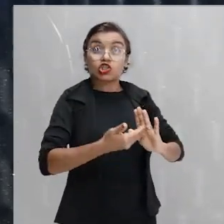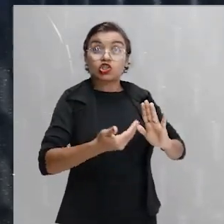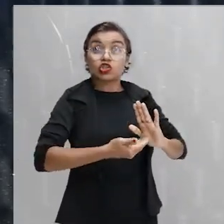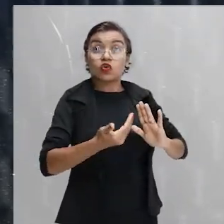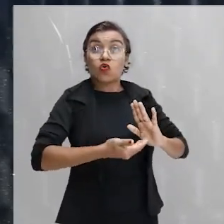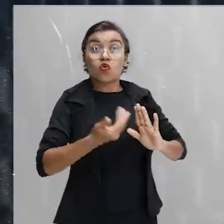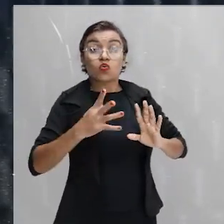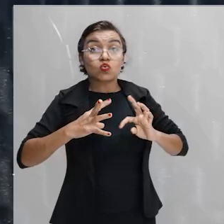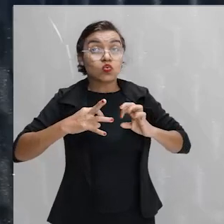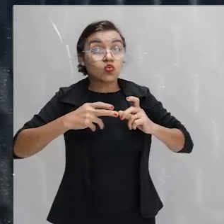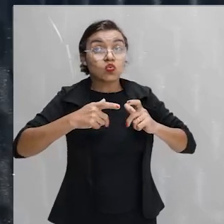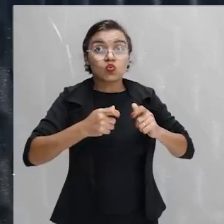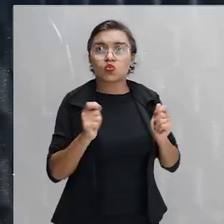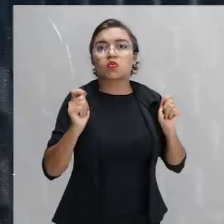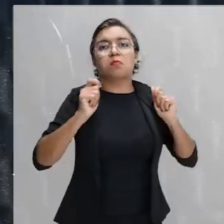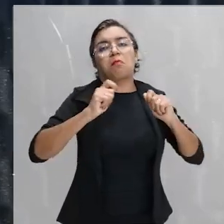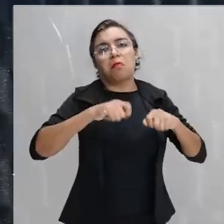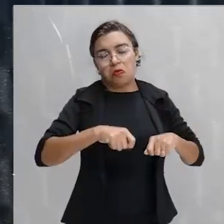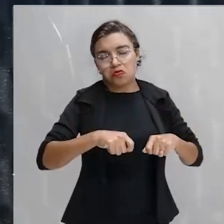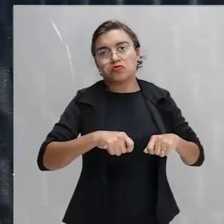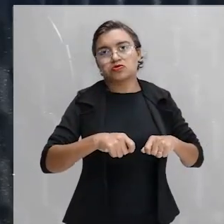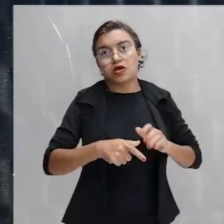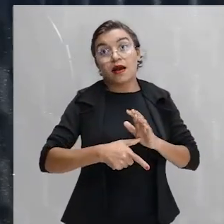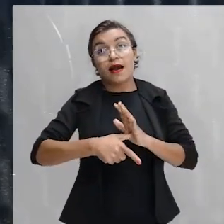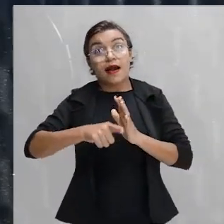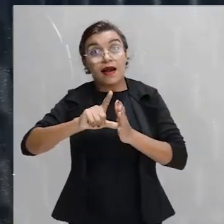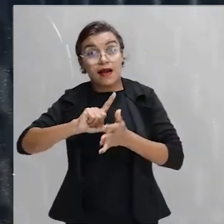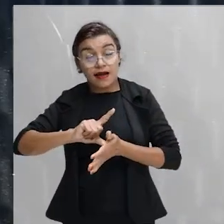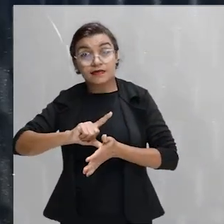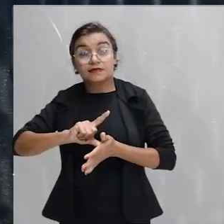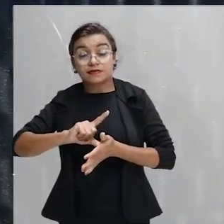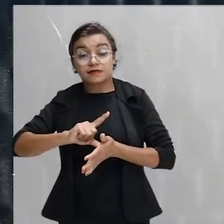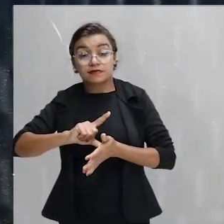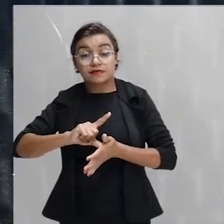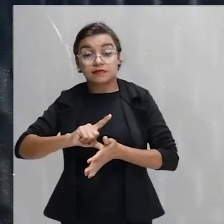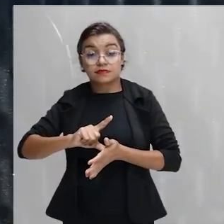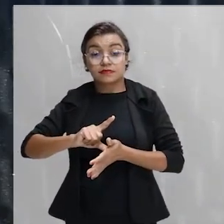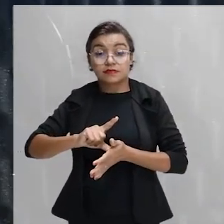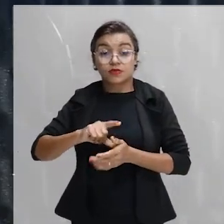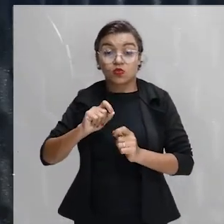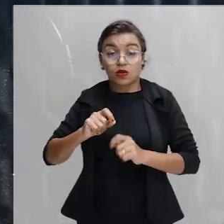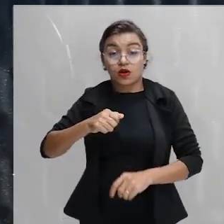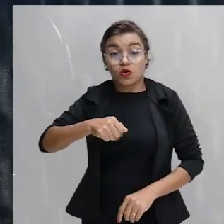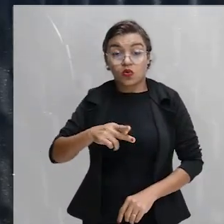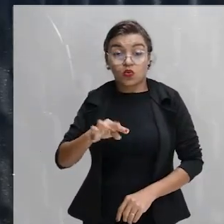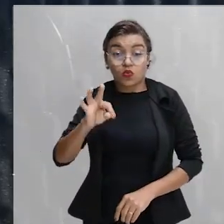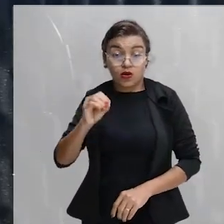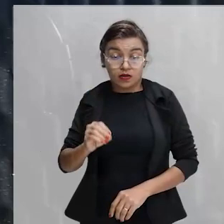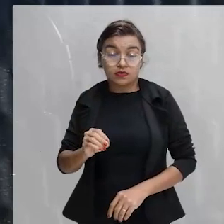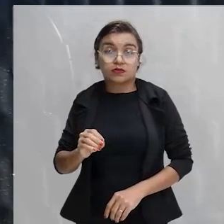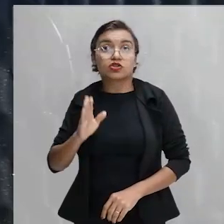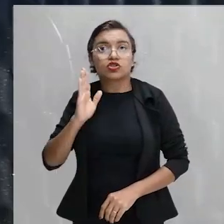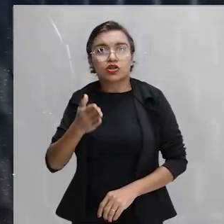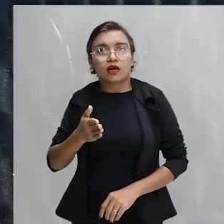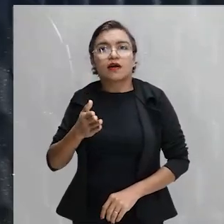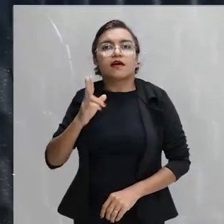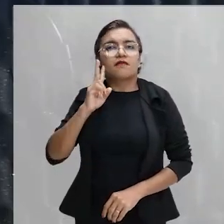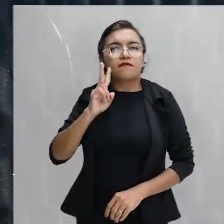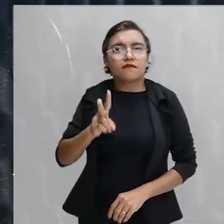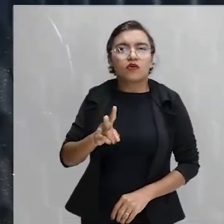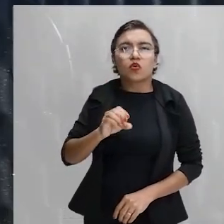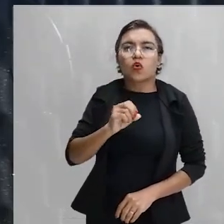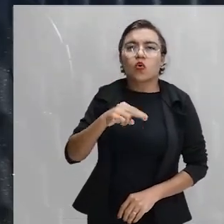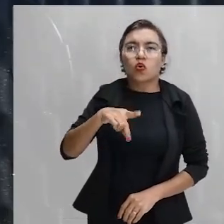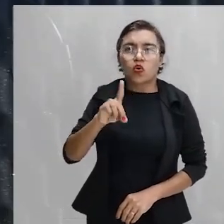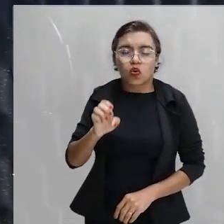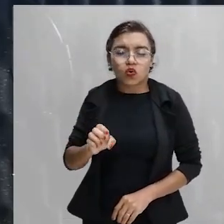quanto pôde. Então, o tudo aqui, quando vem antes do quanto, é pronome relativo, né? Então, a gente já viu tudo, já viu onde, já viu cujo, já